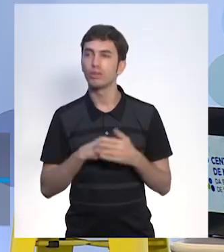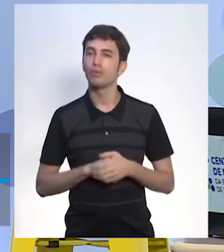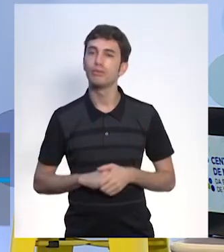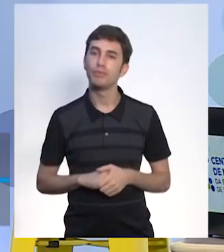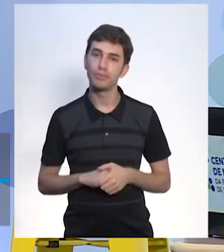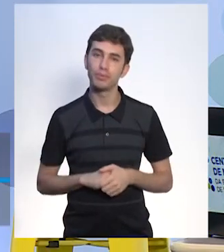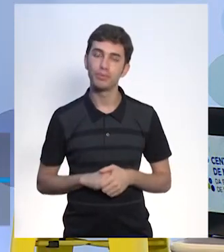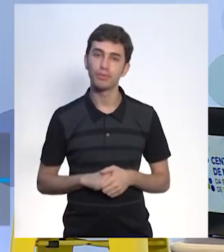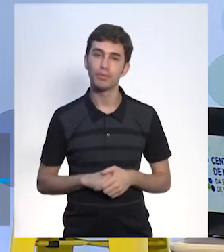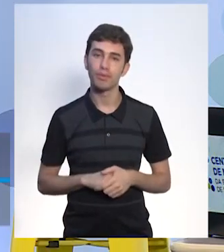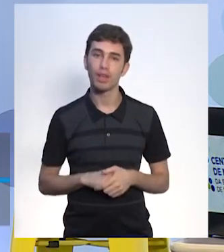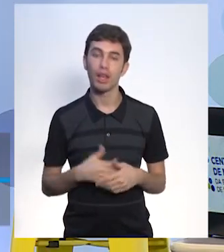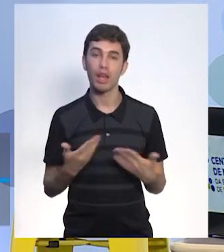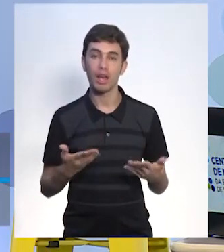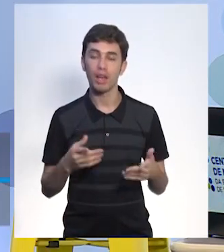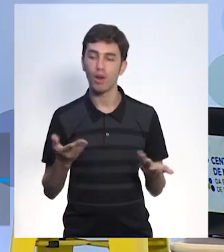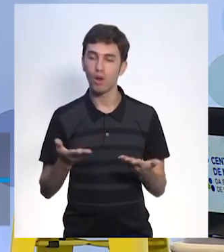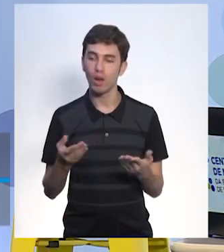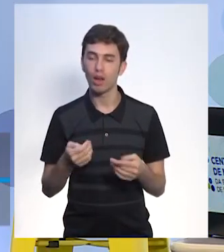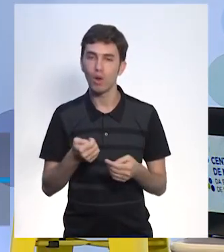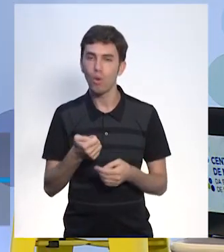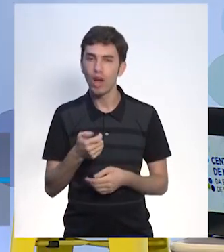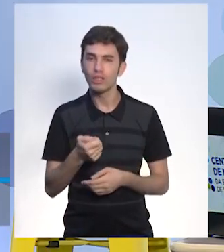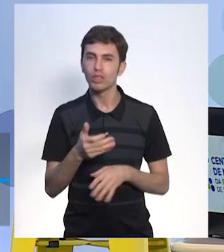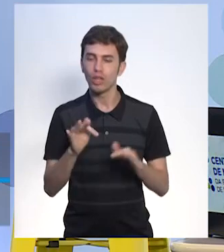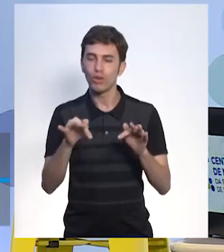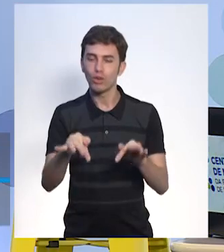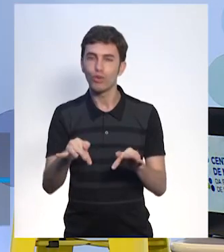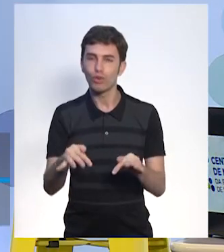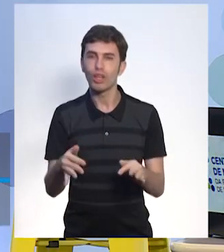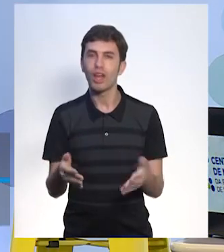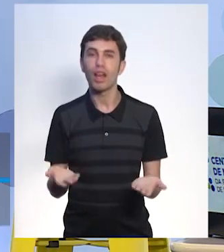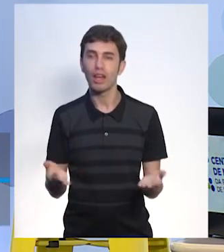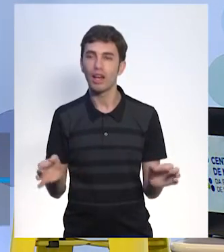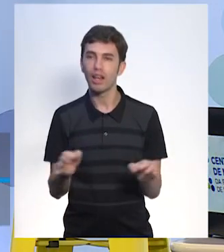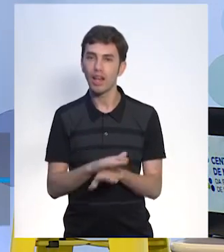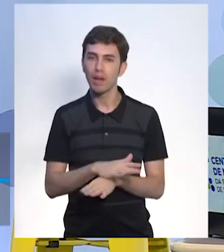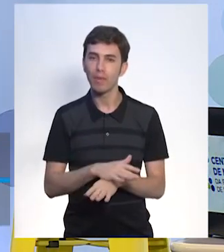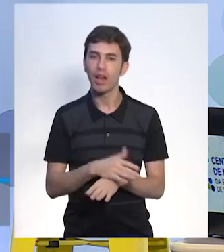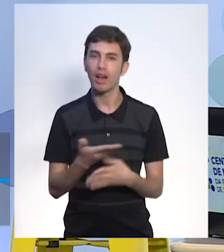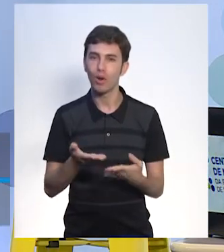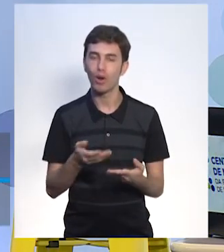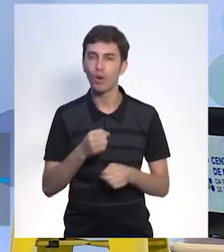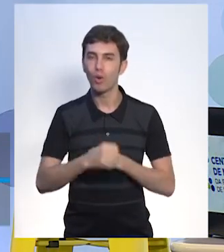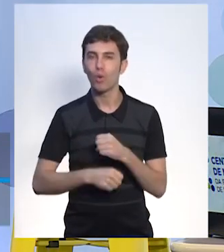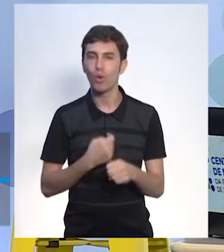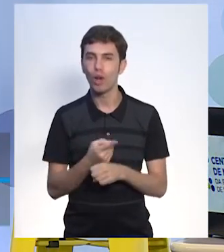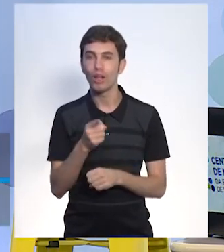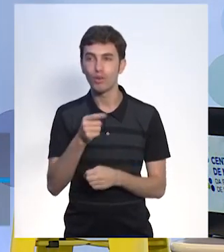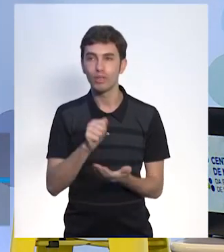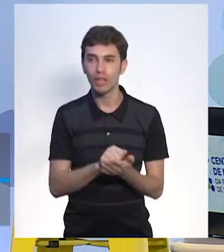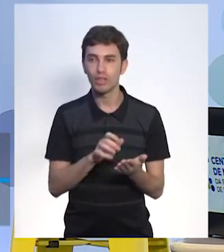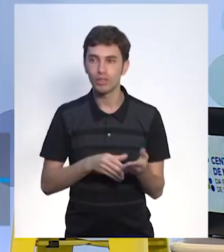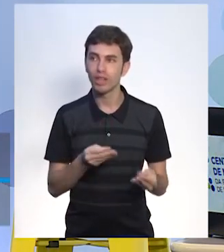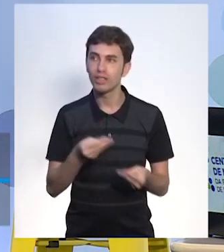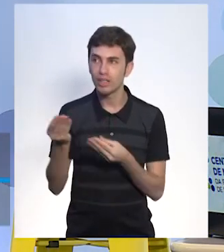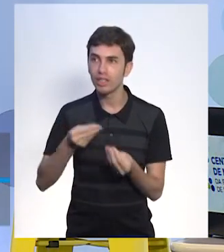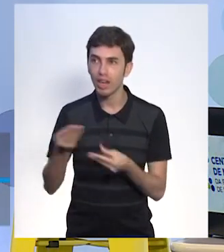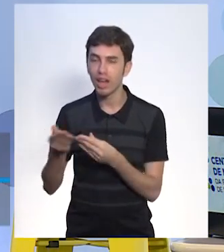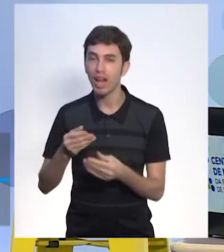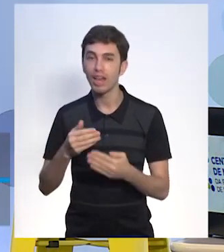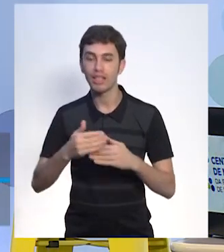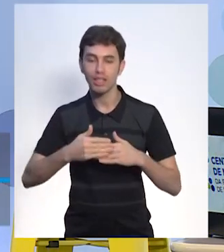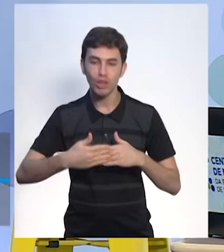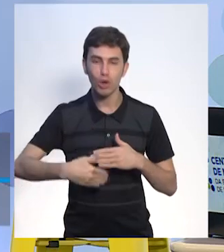para a gente terminar aí esses poucos dias, hoje é 9 de dezembro, pouco tempo aí para terminar o ano e começar 2021,